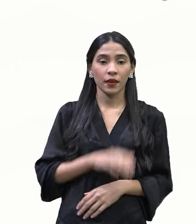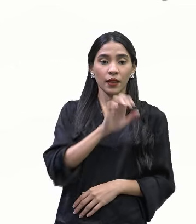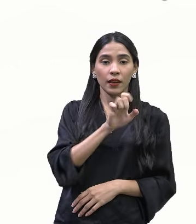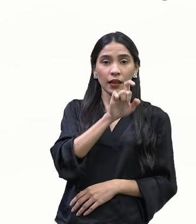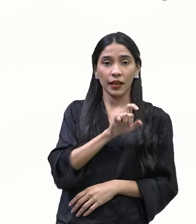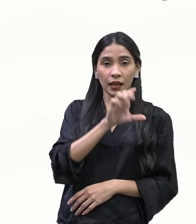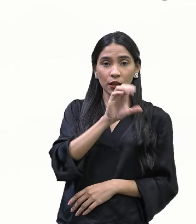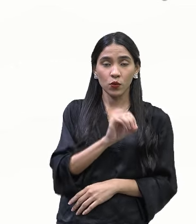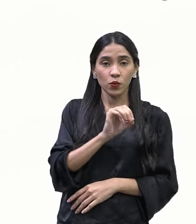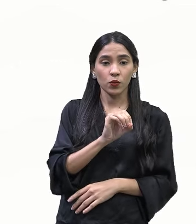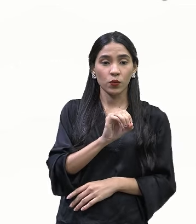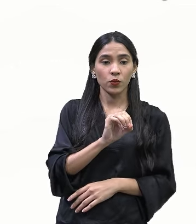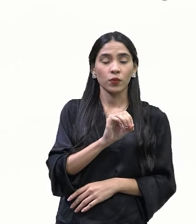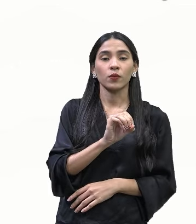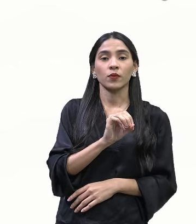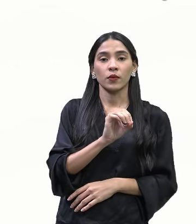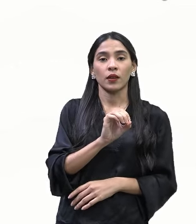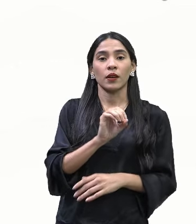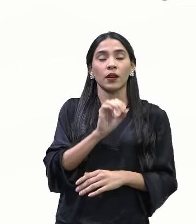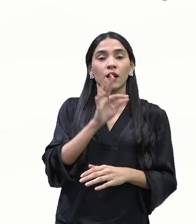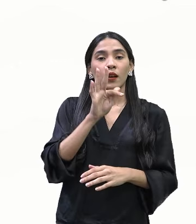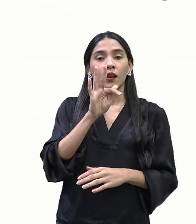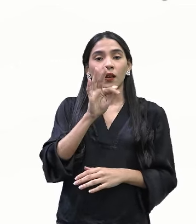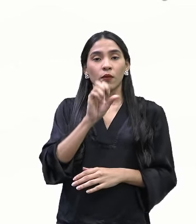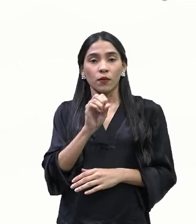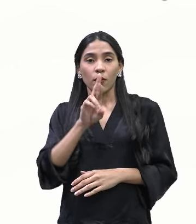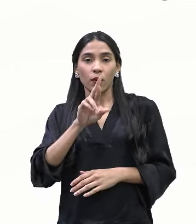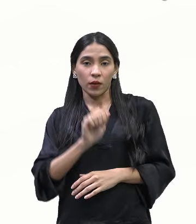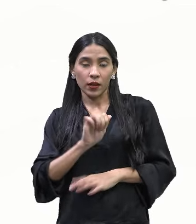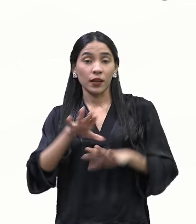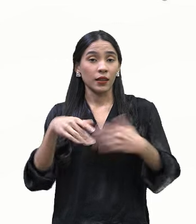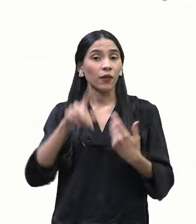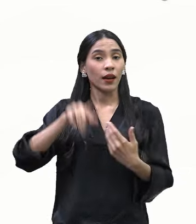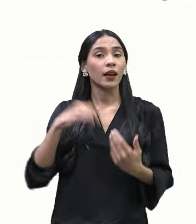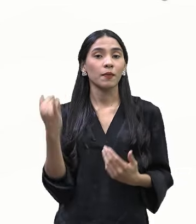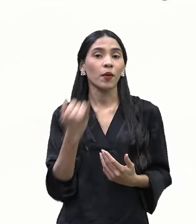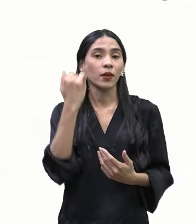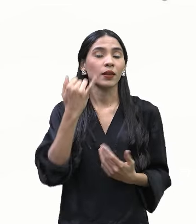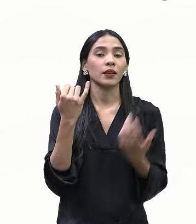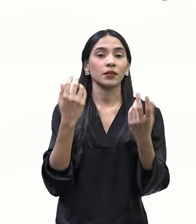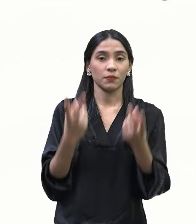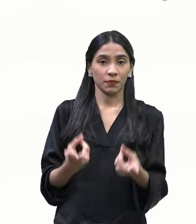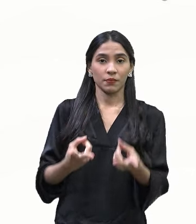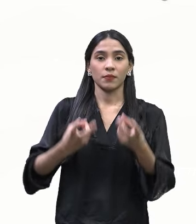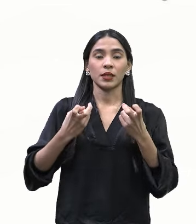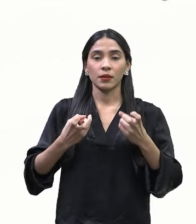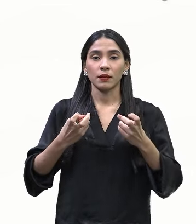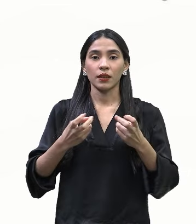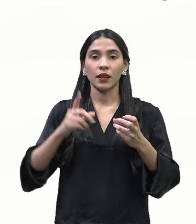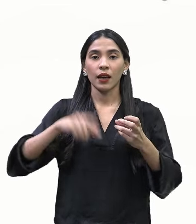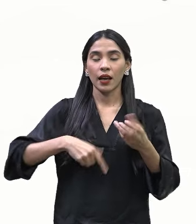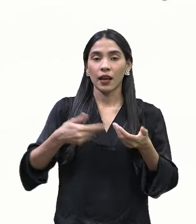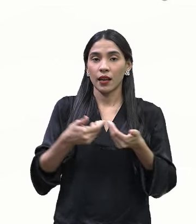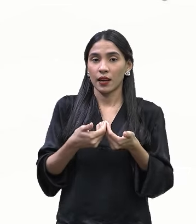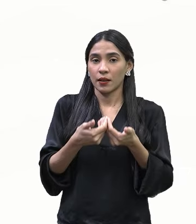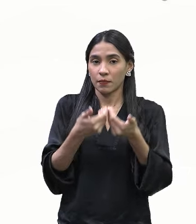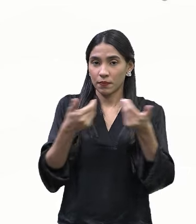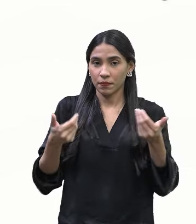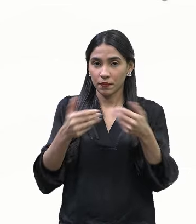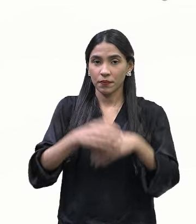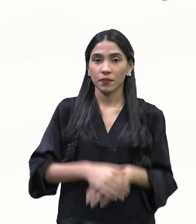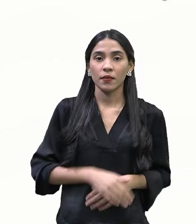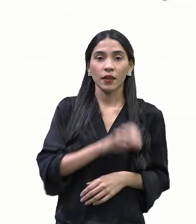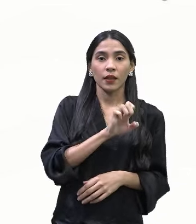fora, tá? Então, é importante entender que a termoquímica é dividida nesses dois termos, no